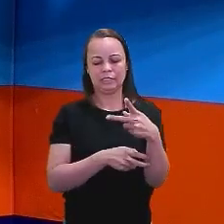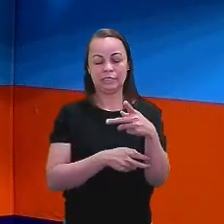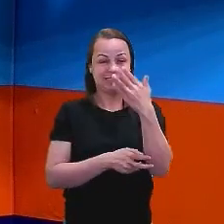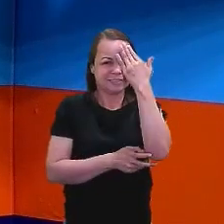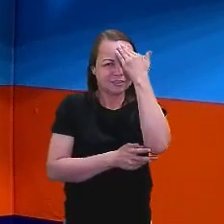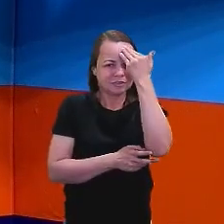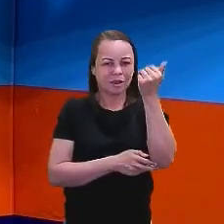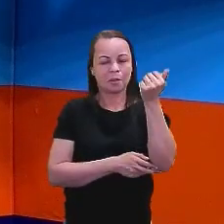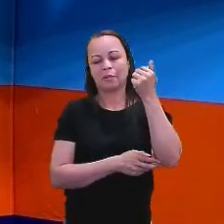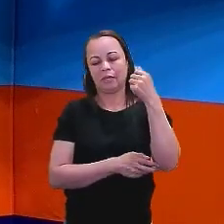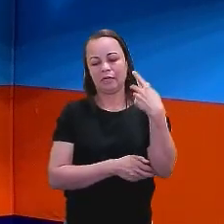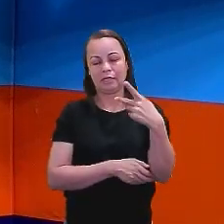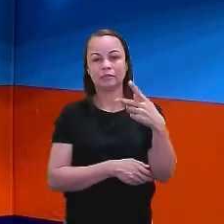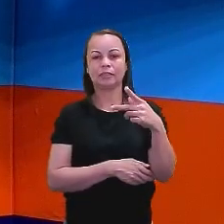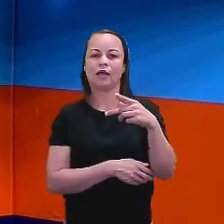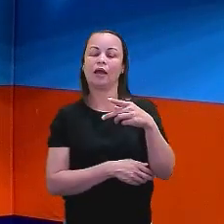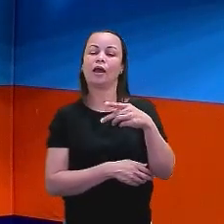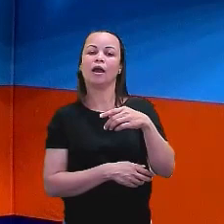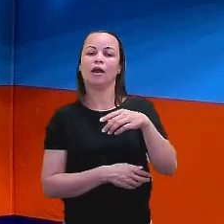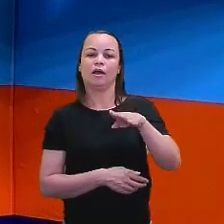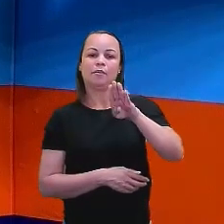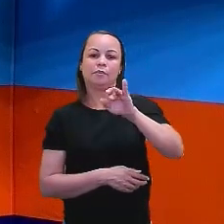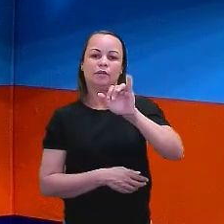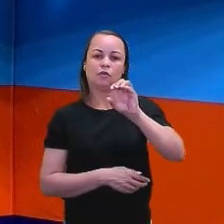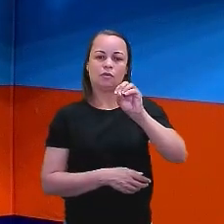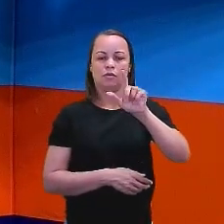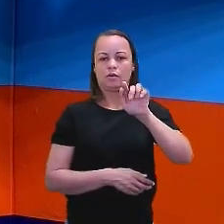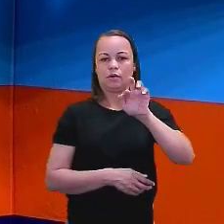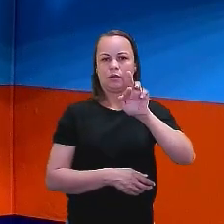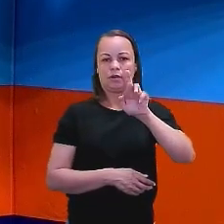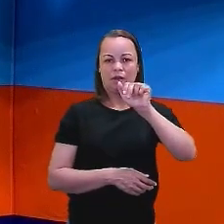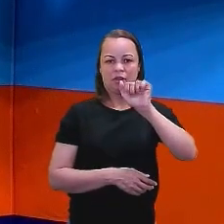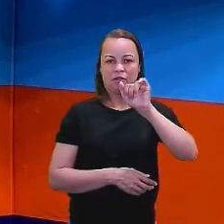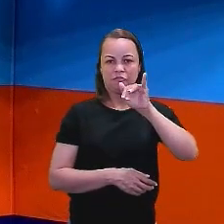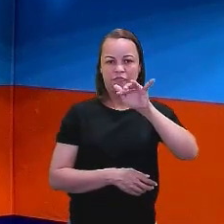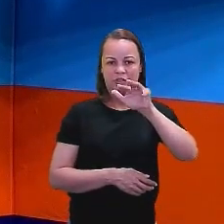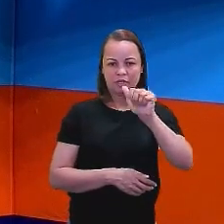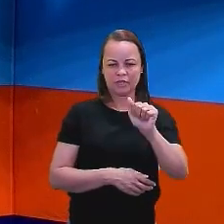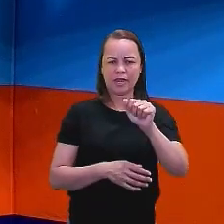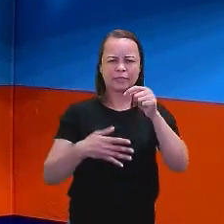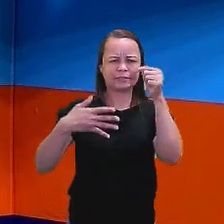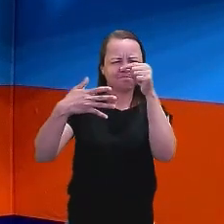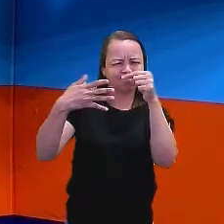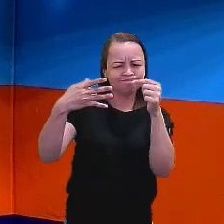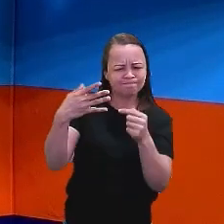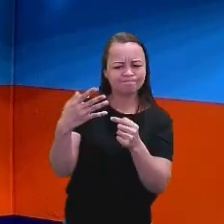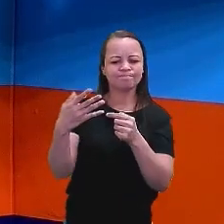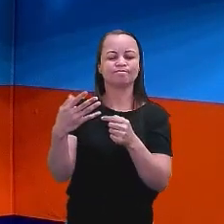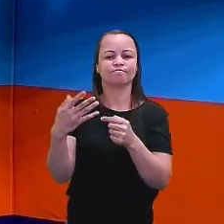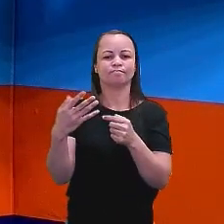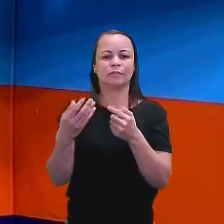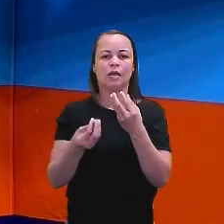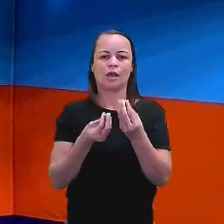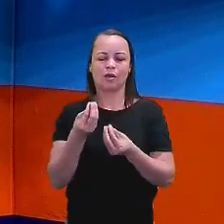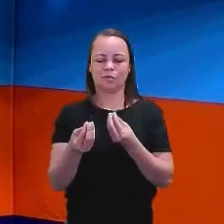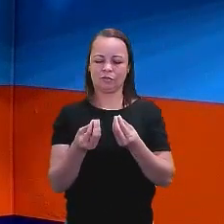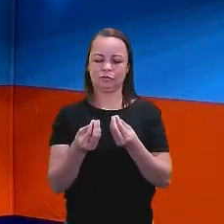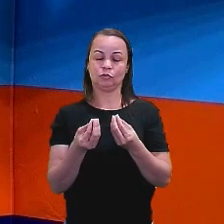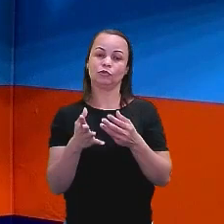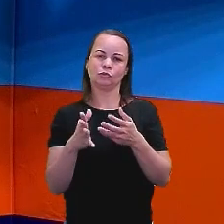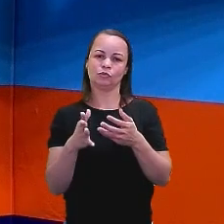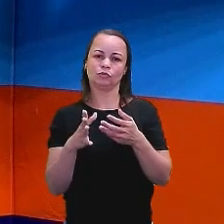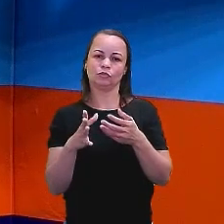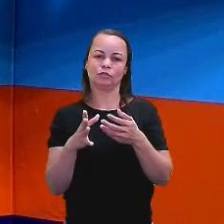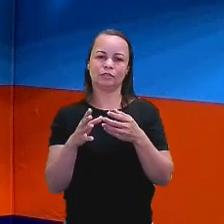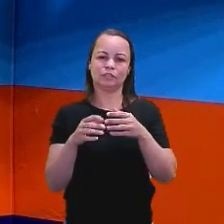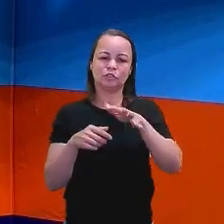saberem da biografia de cada uma dessas pessoas. Porque os espaços sociais não as lembram, já